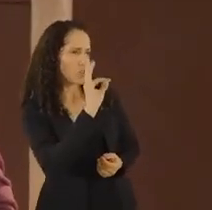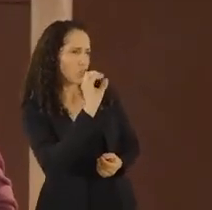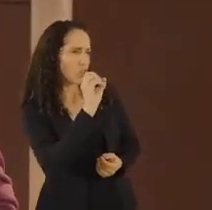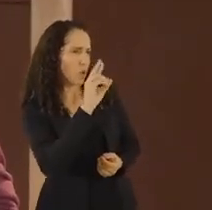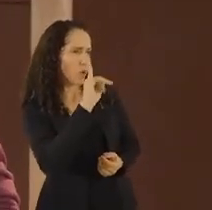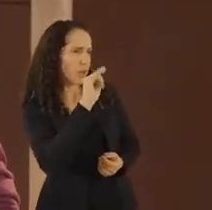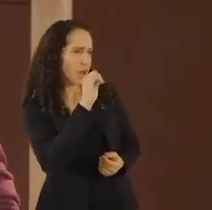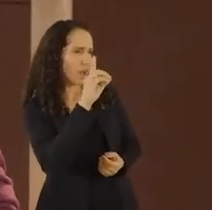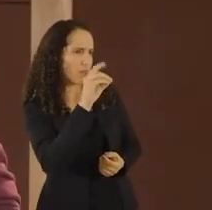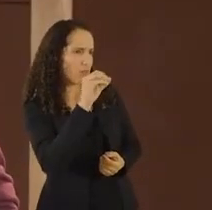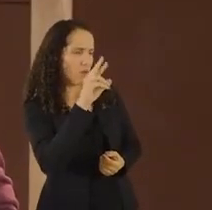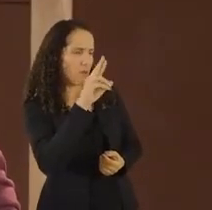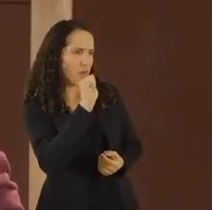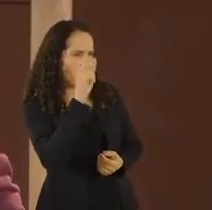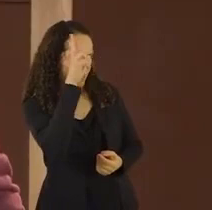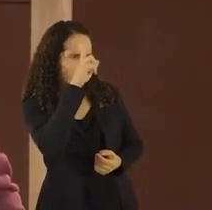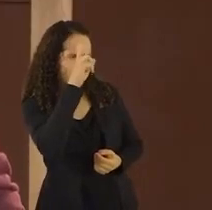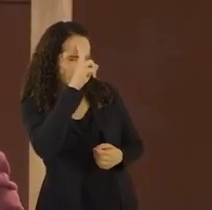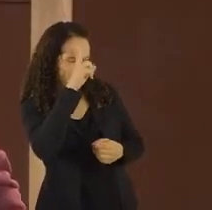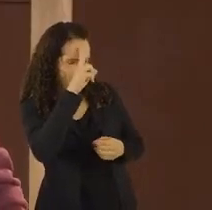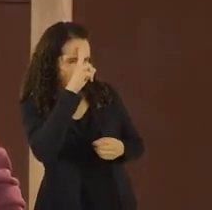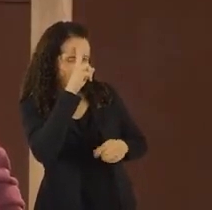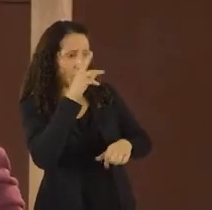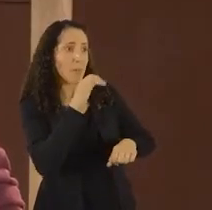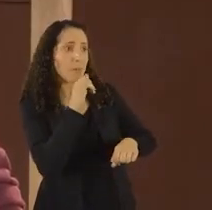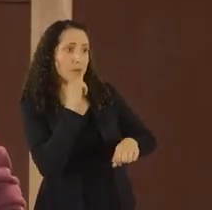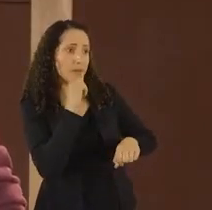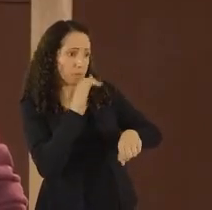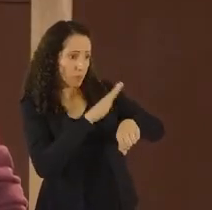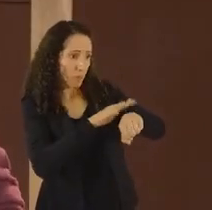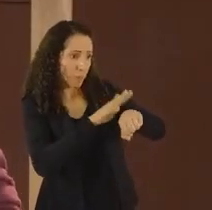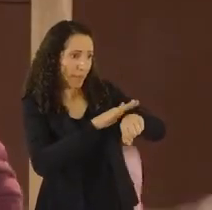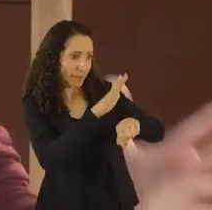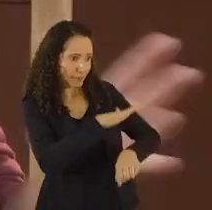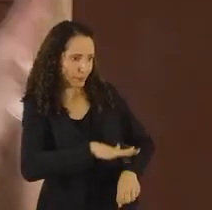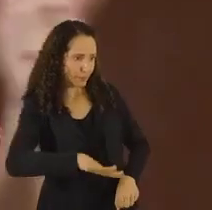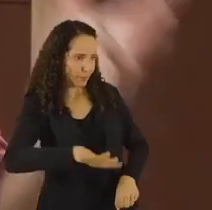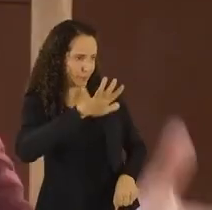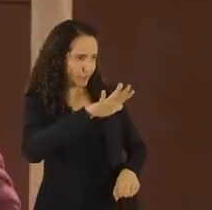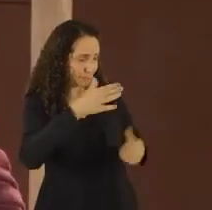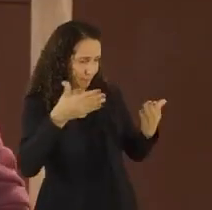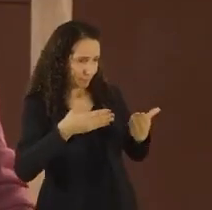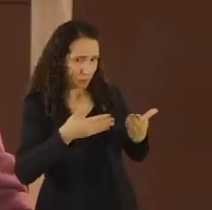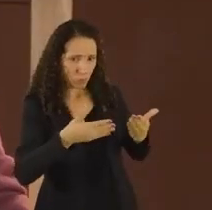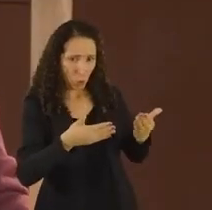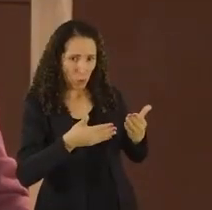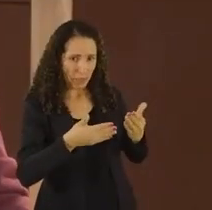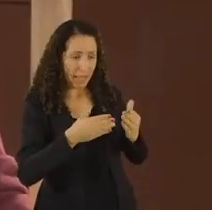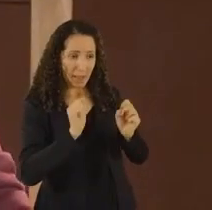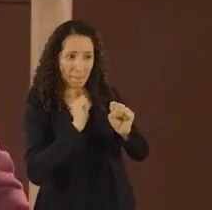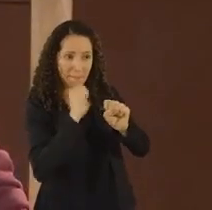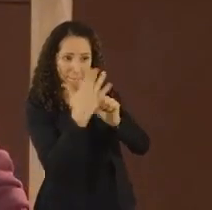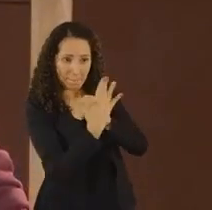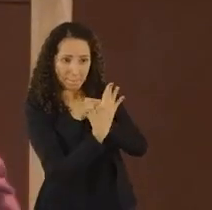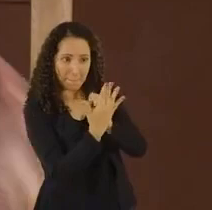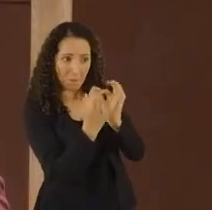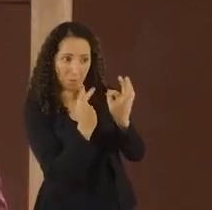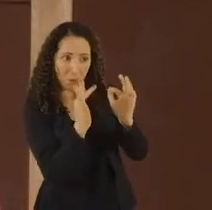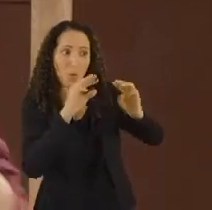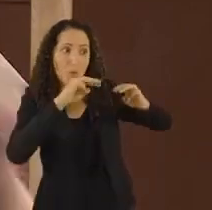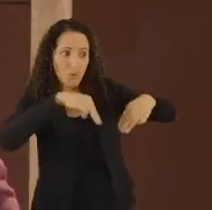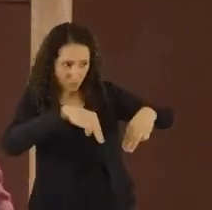momento atual como você imagina que a gente vai contar toda essa história assim da pandemia no